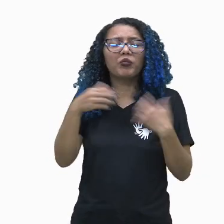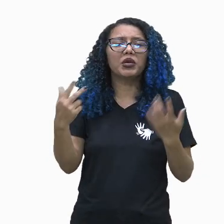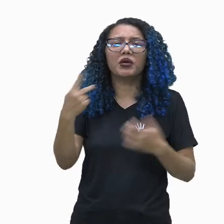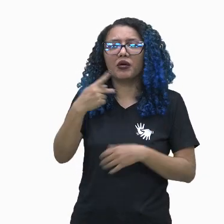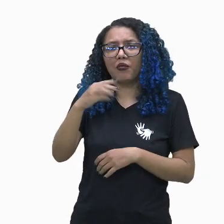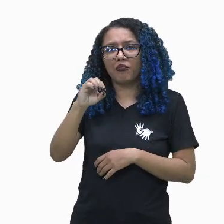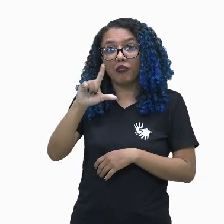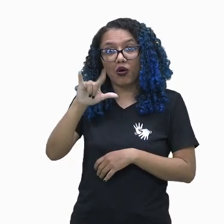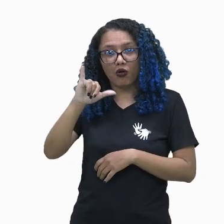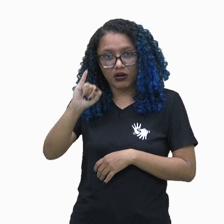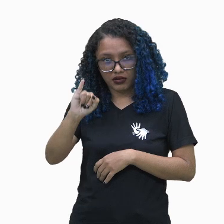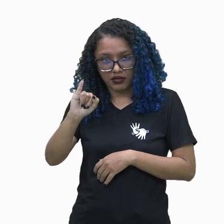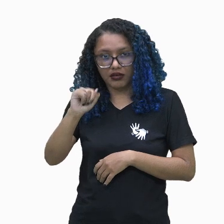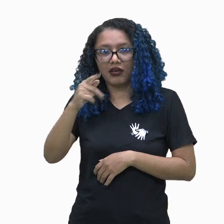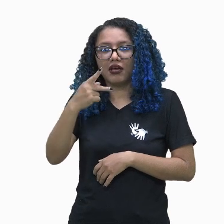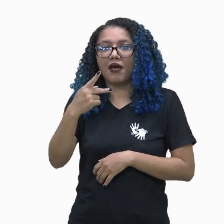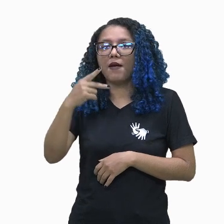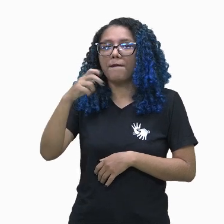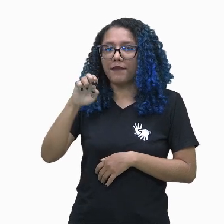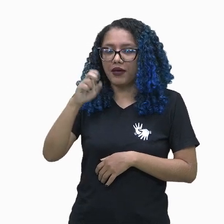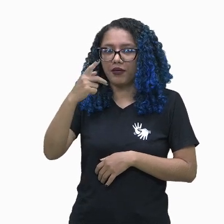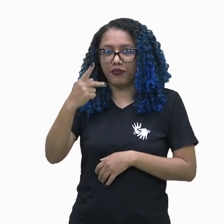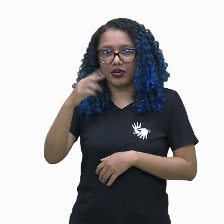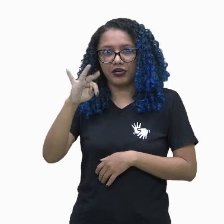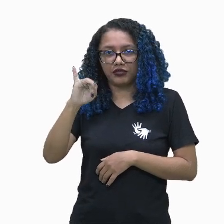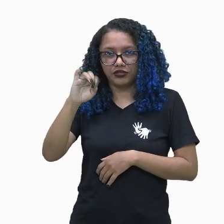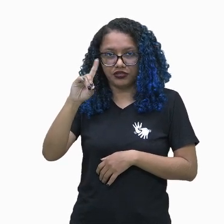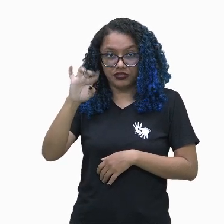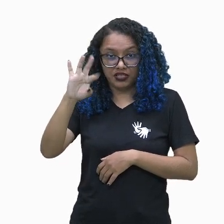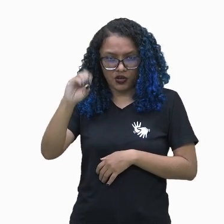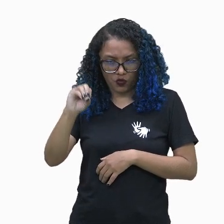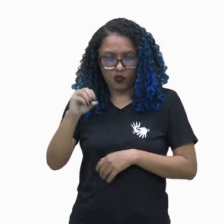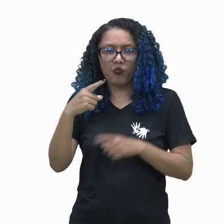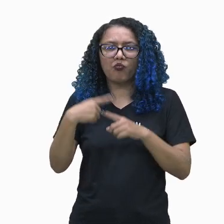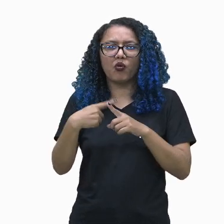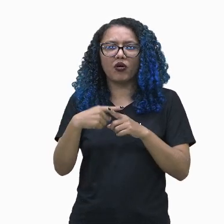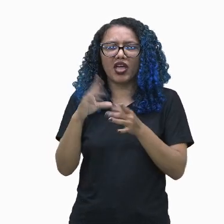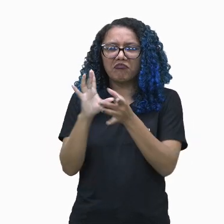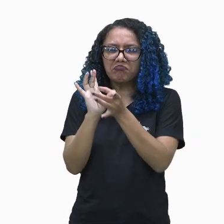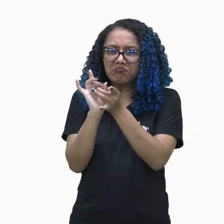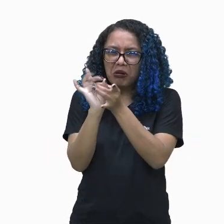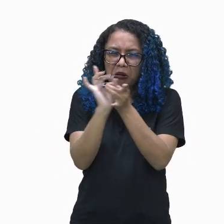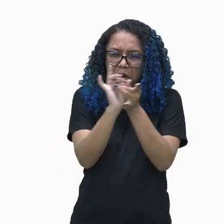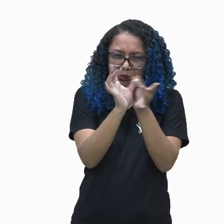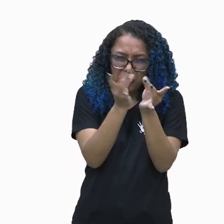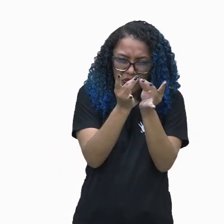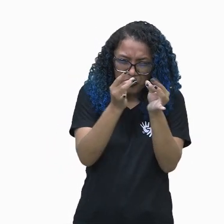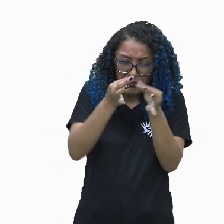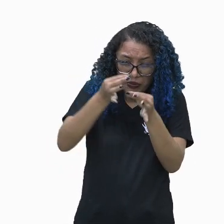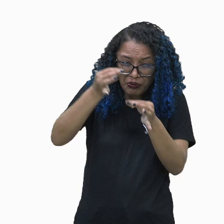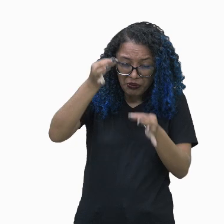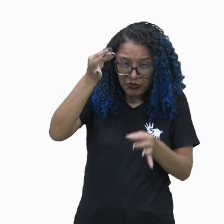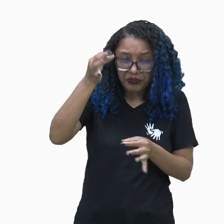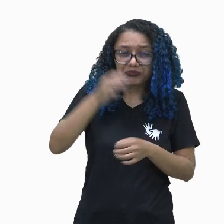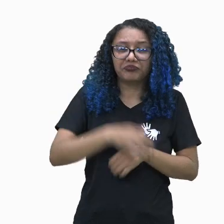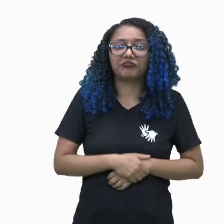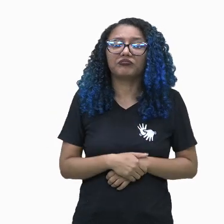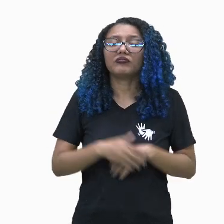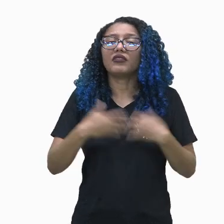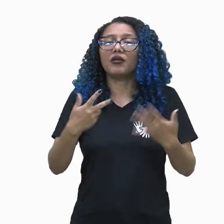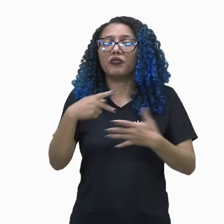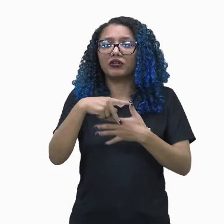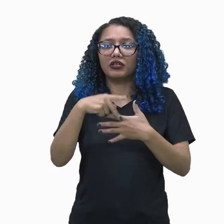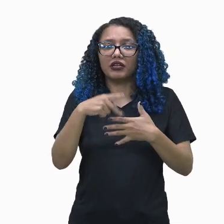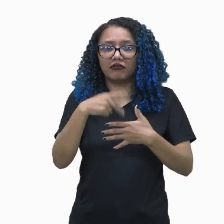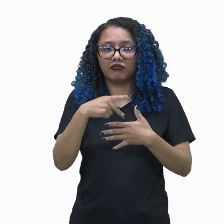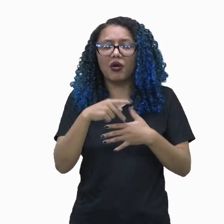né? A formação dessa molécula bem grande. Por sua vez, uma proteína pode conter